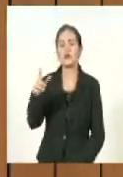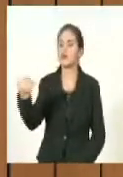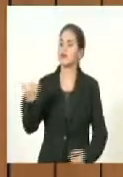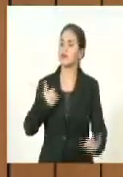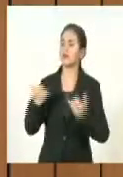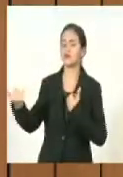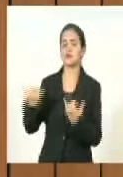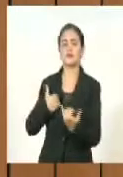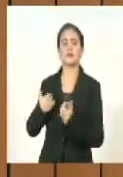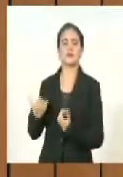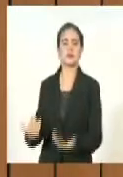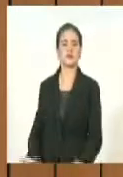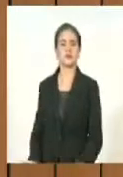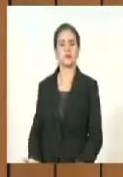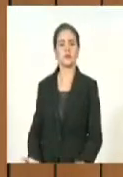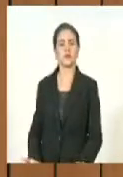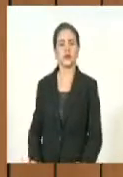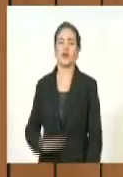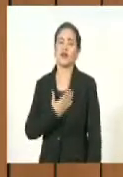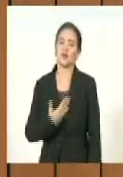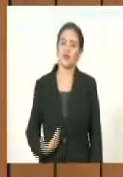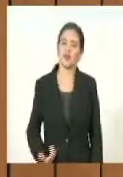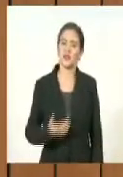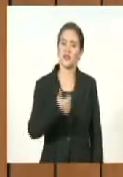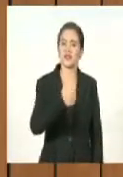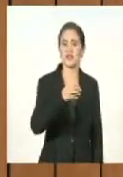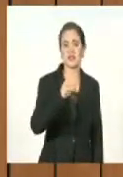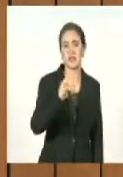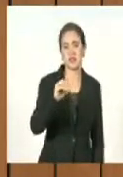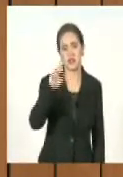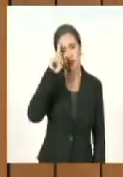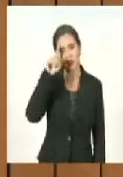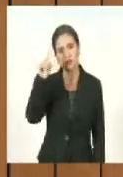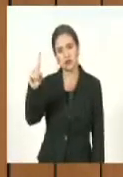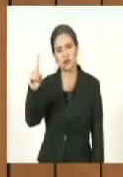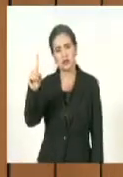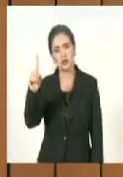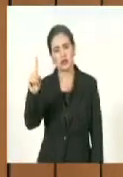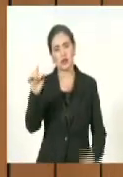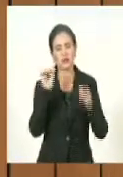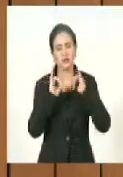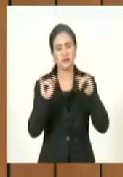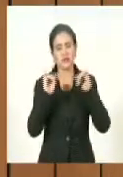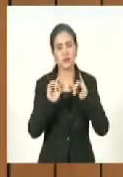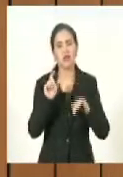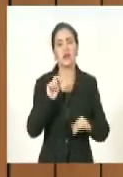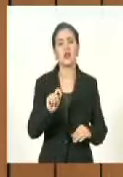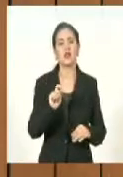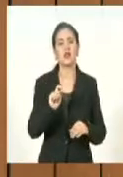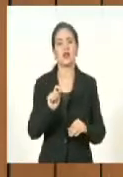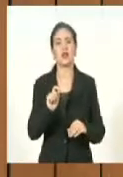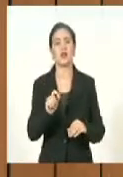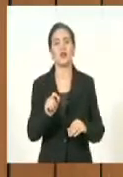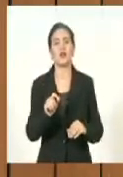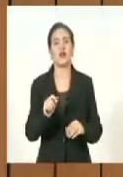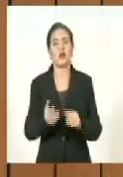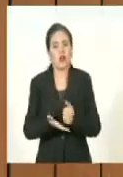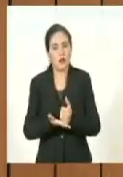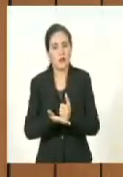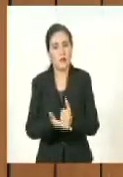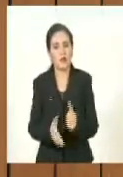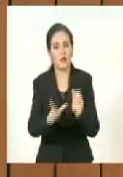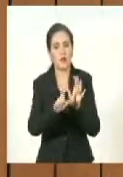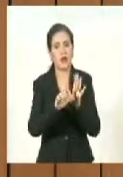o governador, nos 100 dias, coloca que apoiou a lei de acesso à informação e